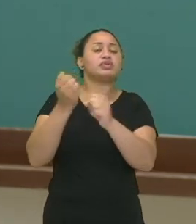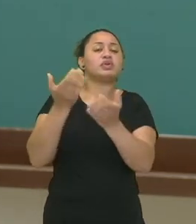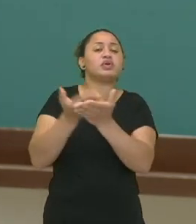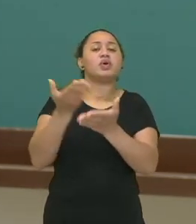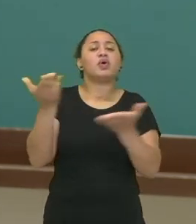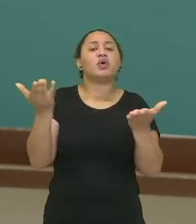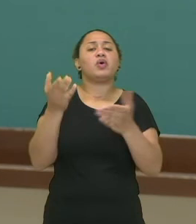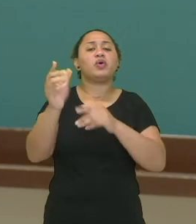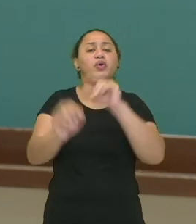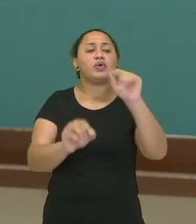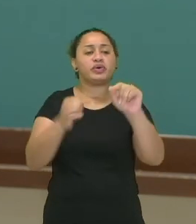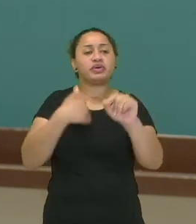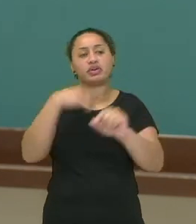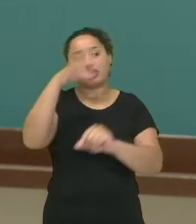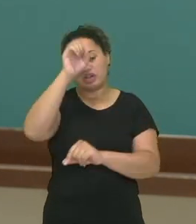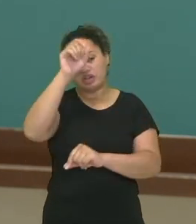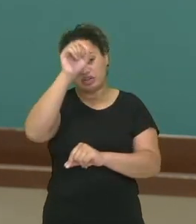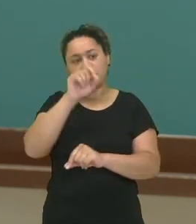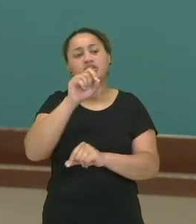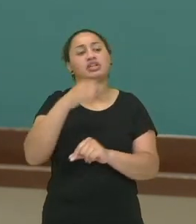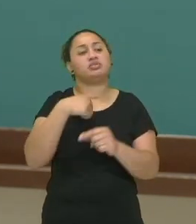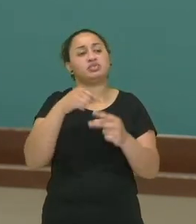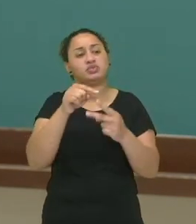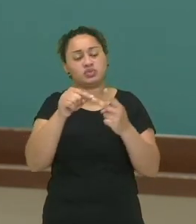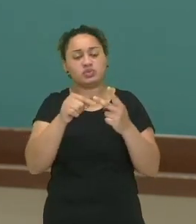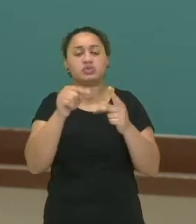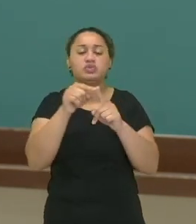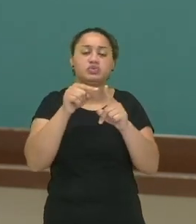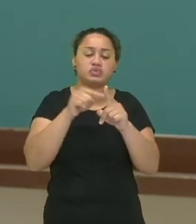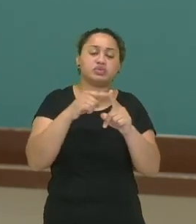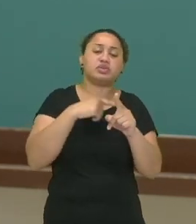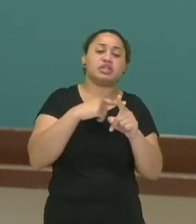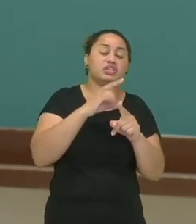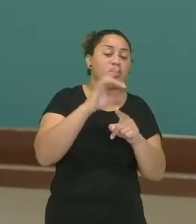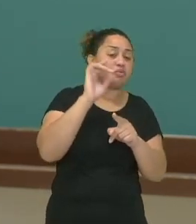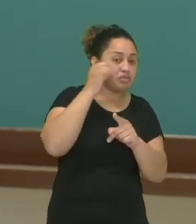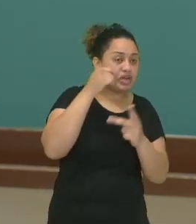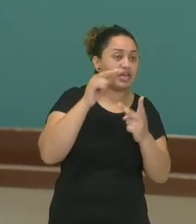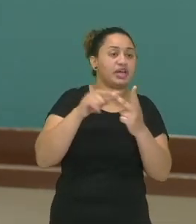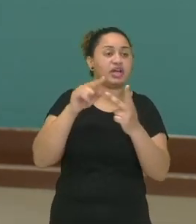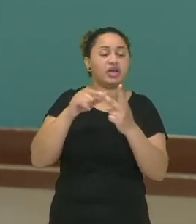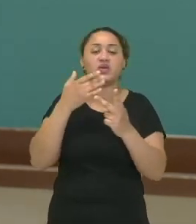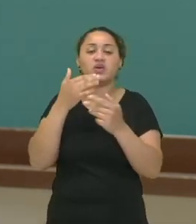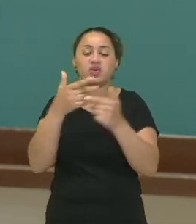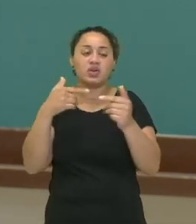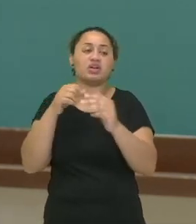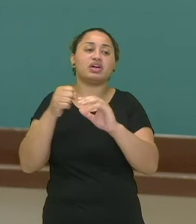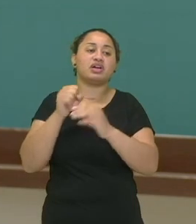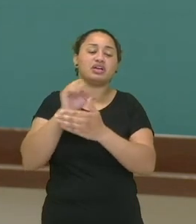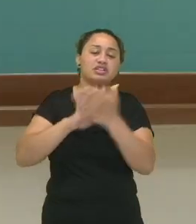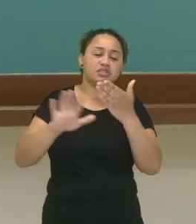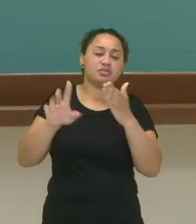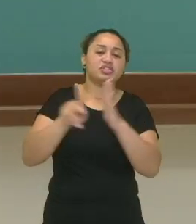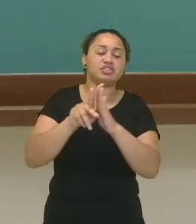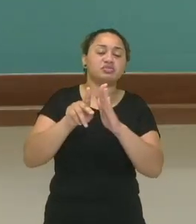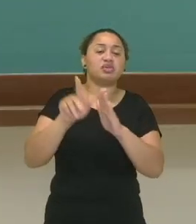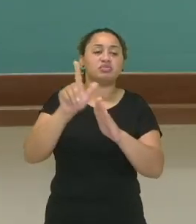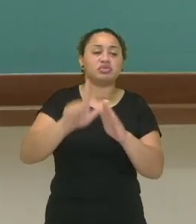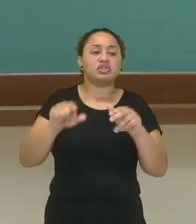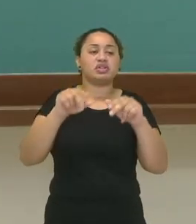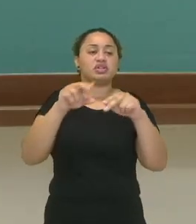aula, né? Nessa aula vimos a xilogravura e a cromoxilogravura, suas técnicas e características. Então, falamos